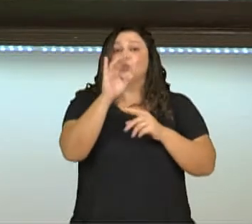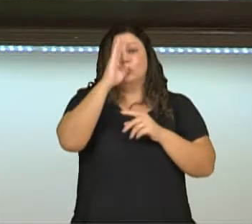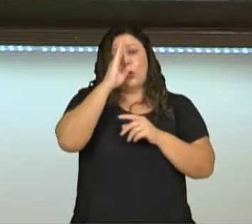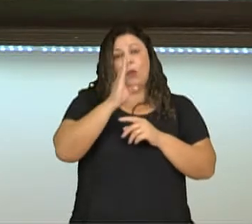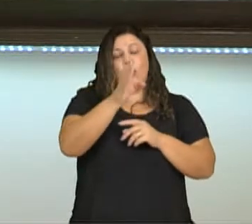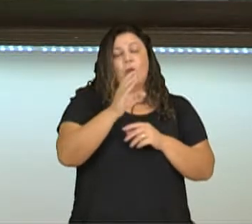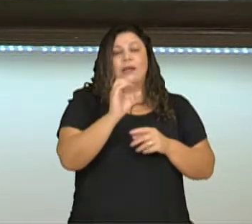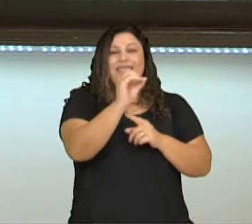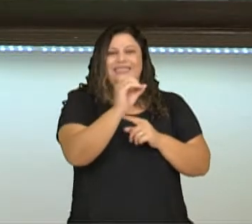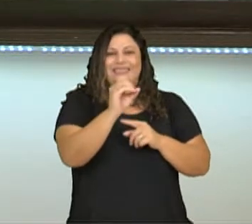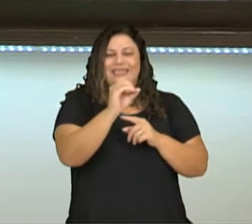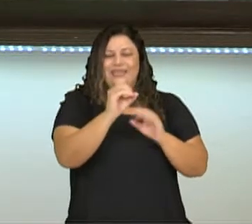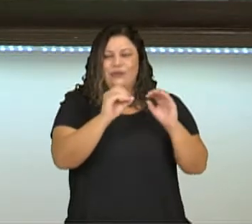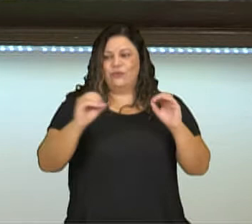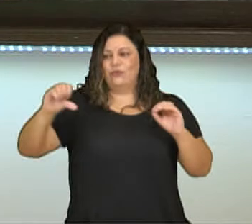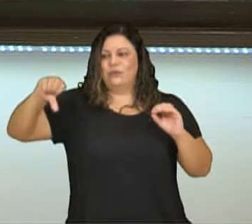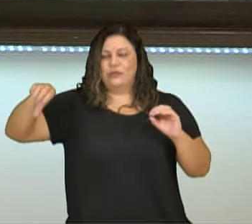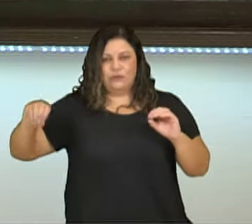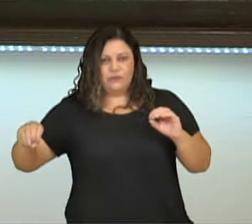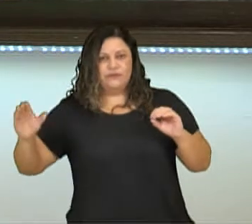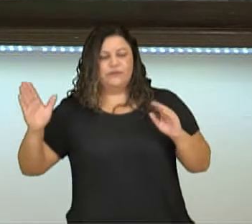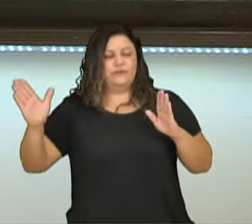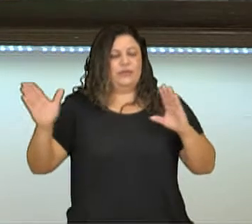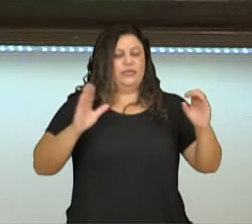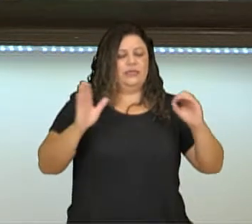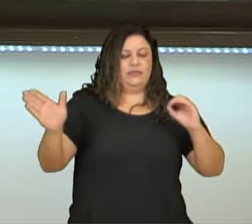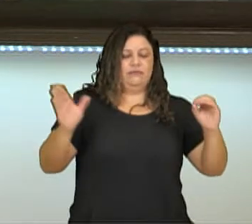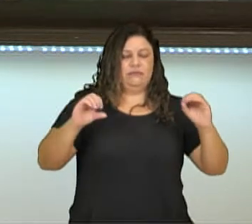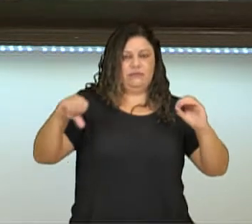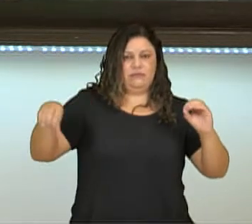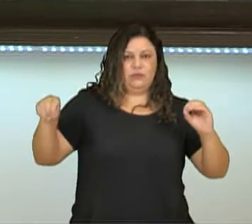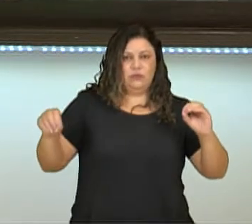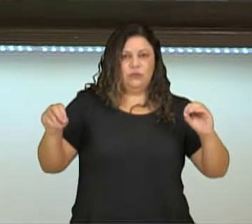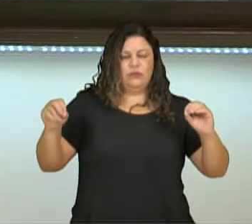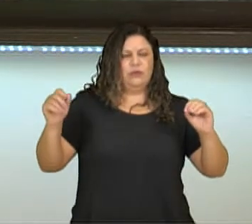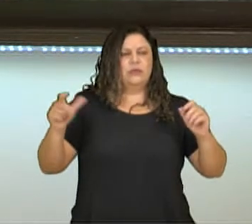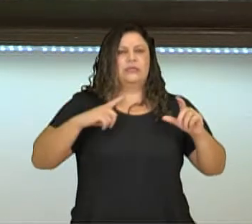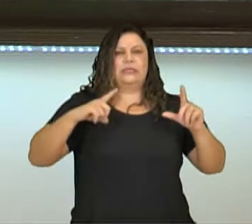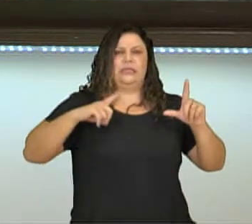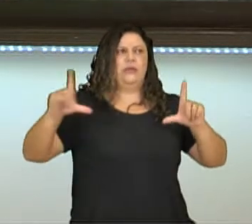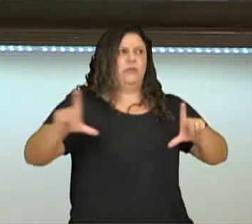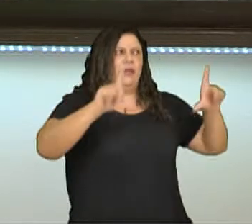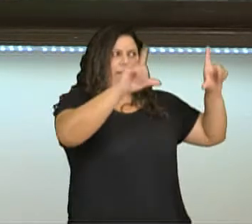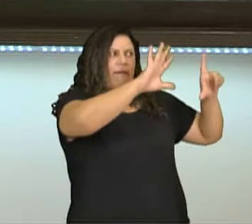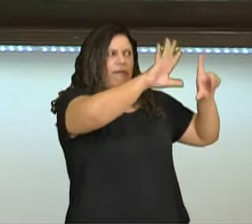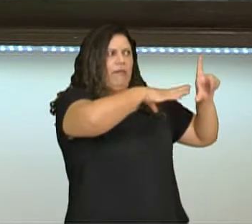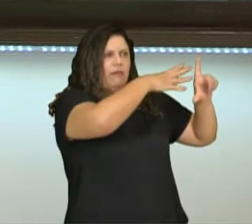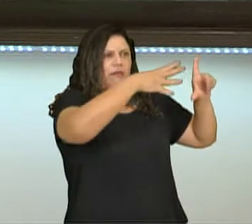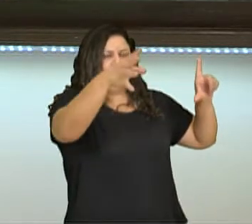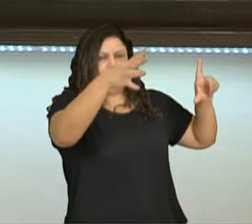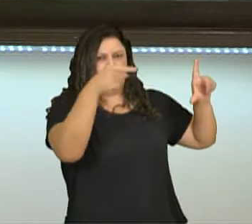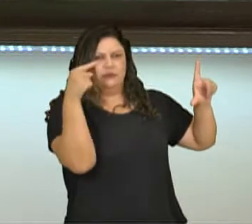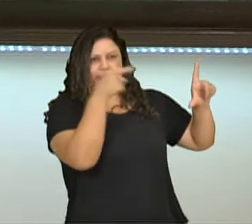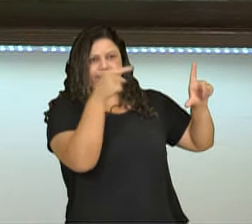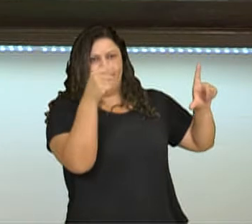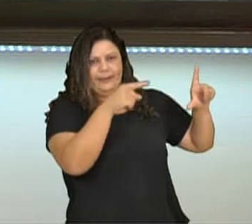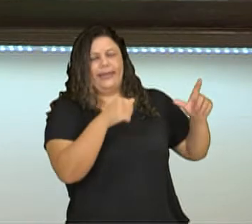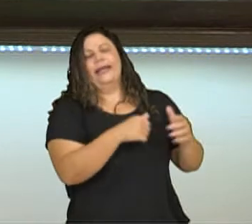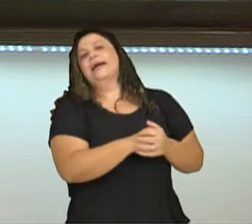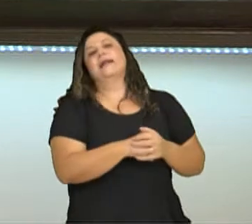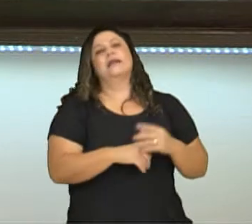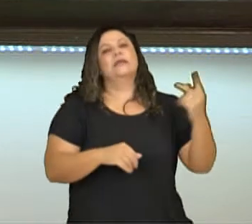de 0 a 90 graus. Isso você pode encontrar em uma tabela bem grande que está lá com os ângulos de 1